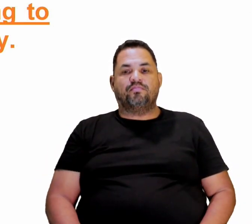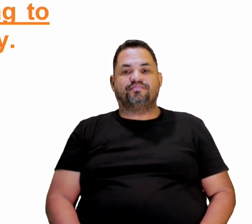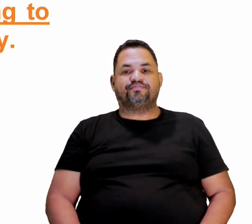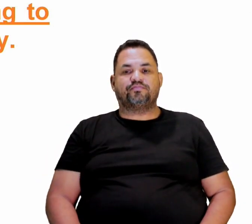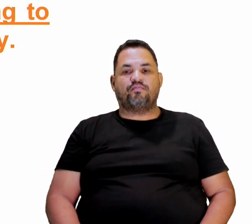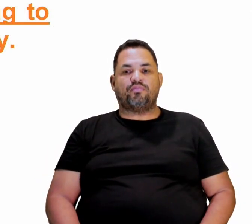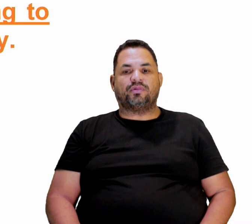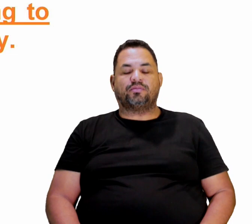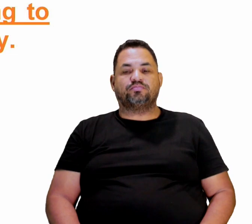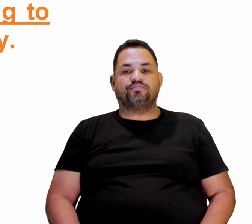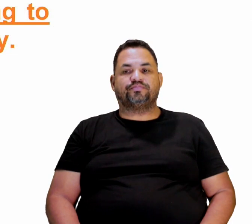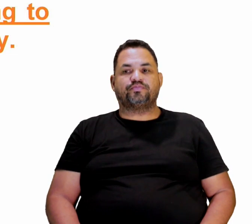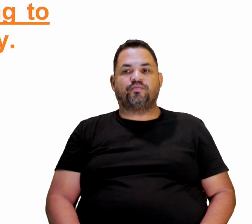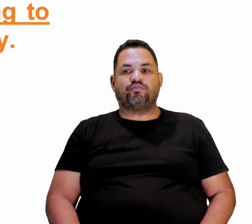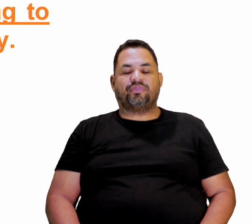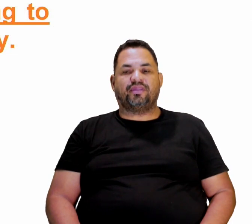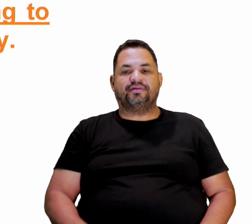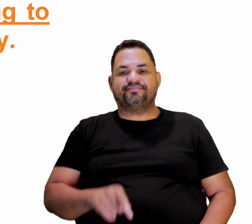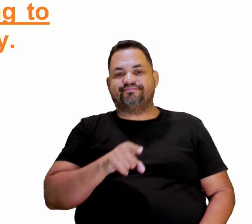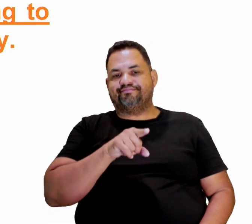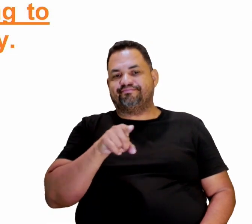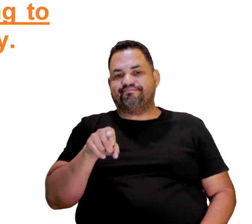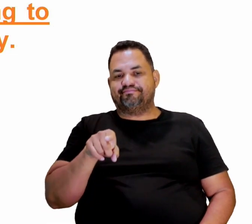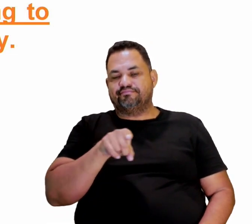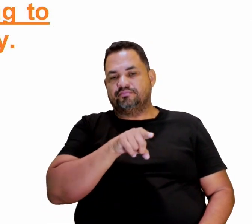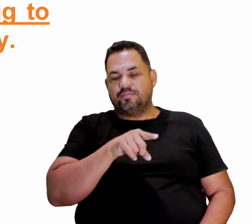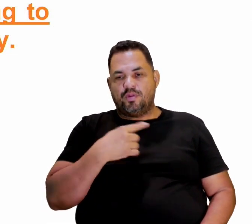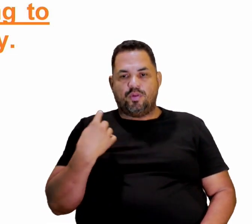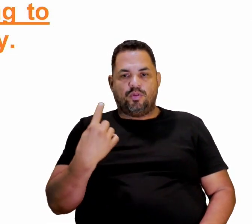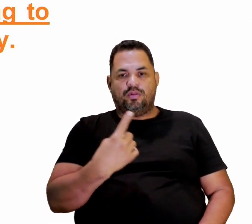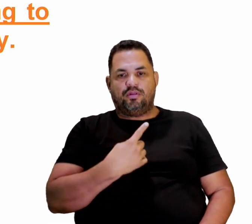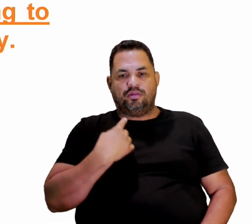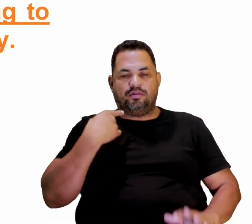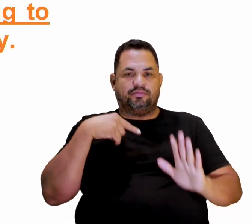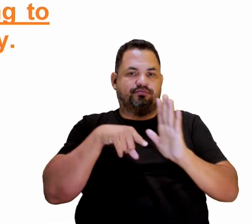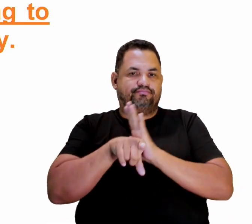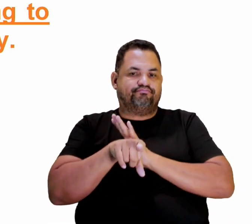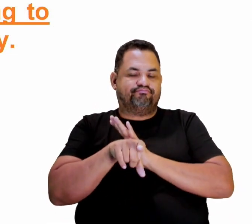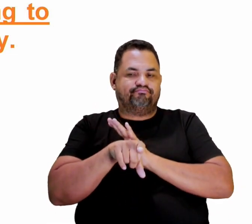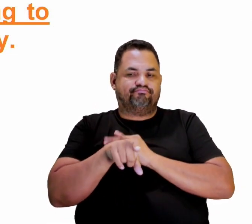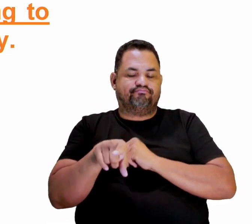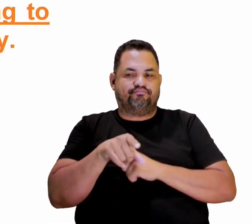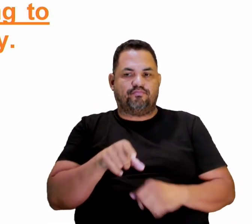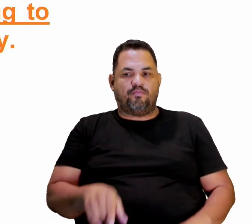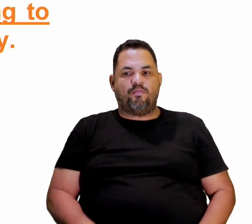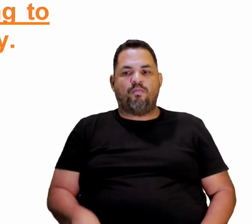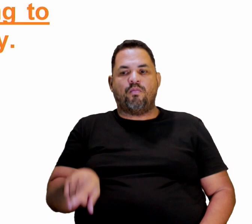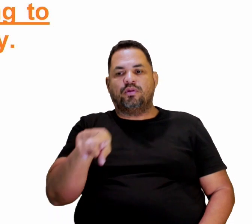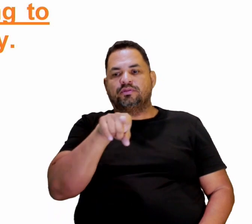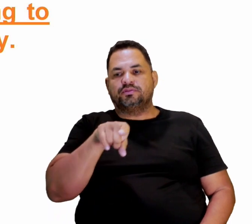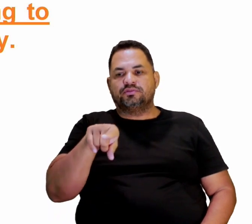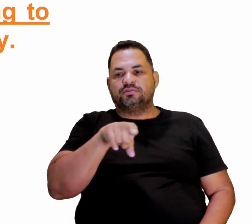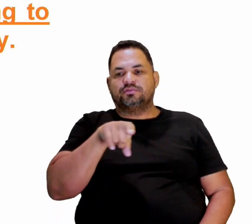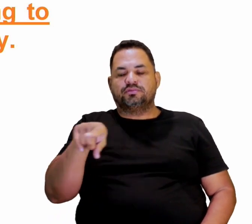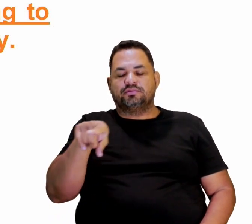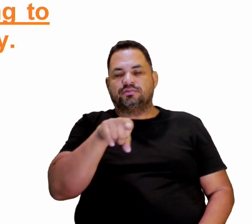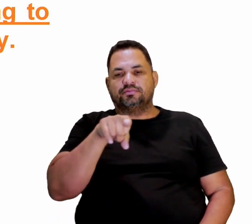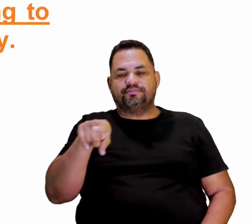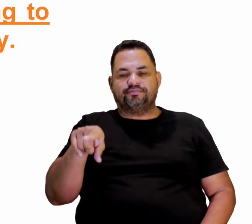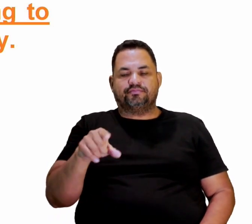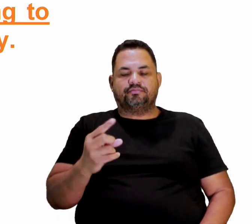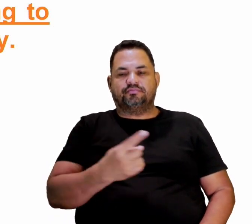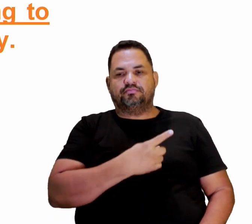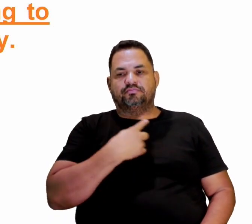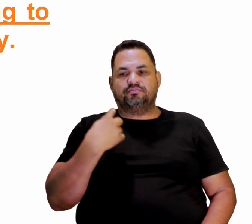ou seja vocês né porque aqui a resposta é com nós então aqui a pergunta é vocês o erguente troll